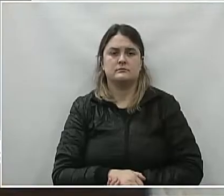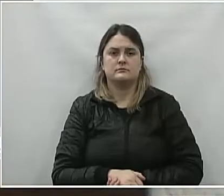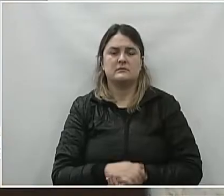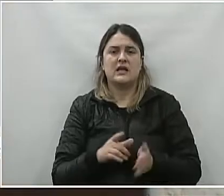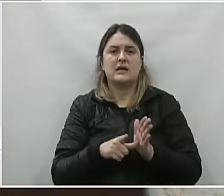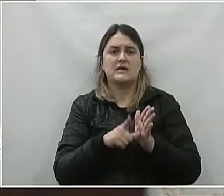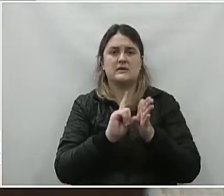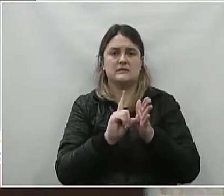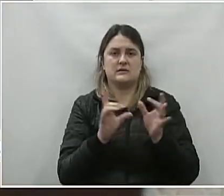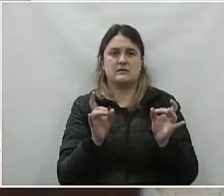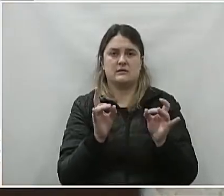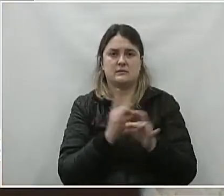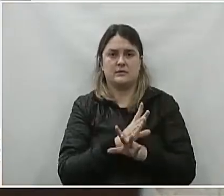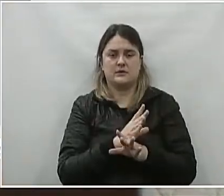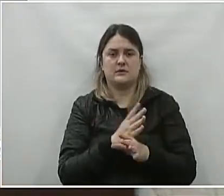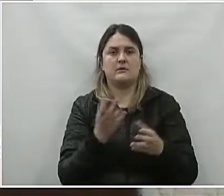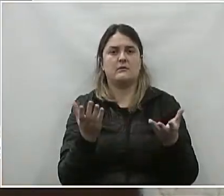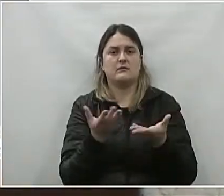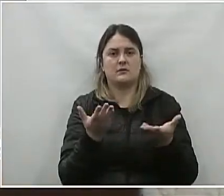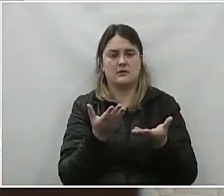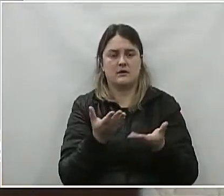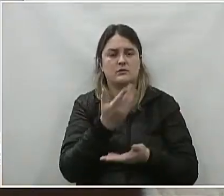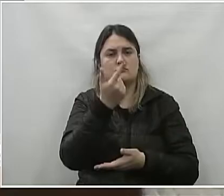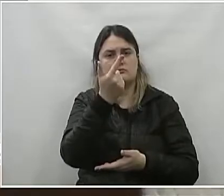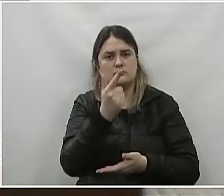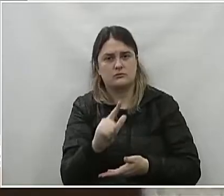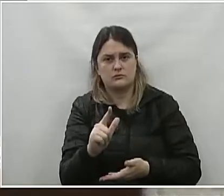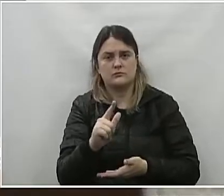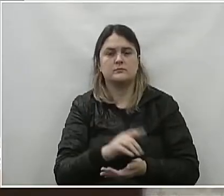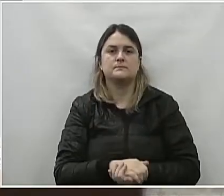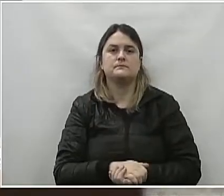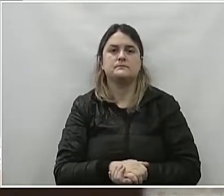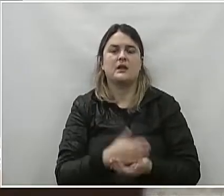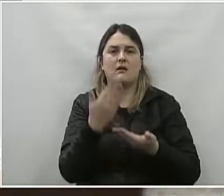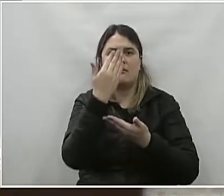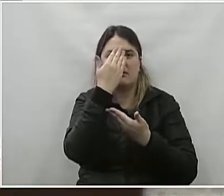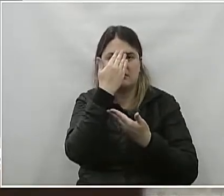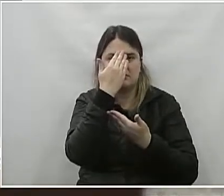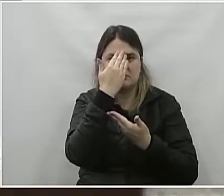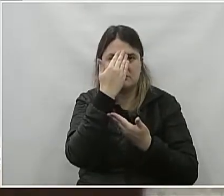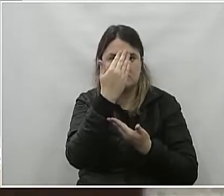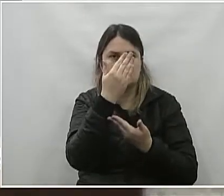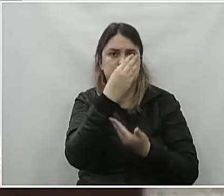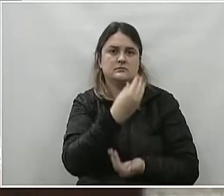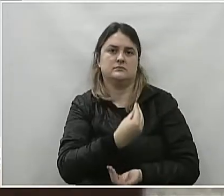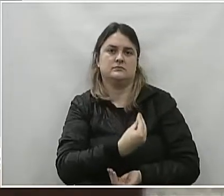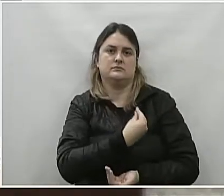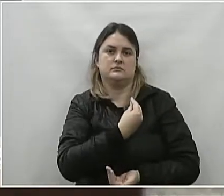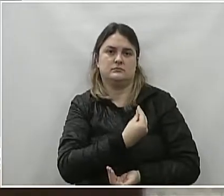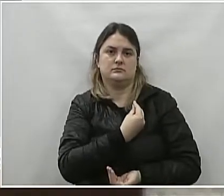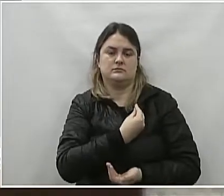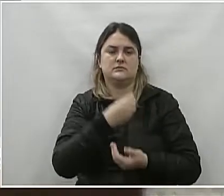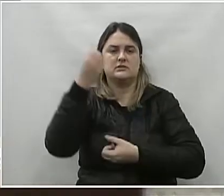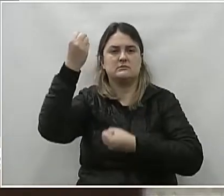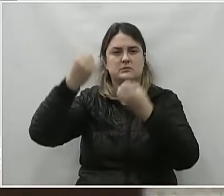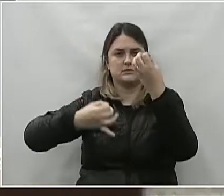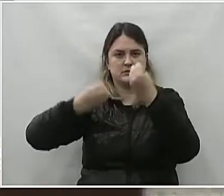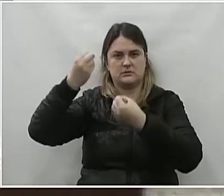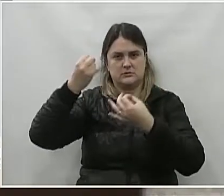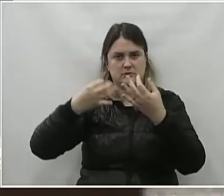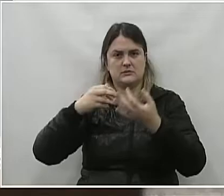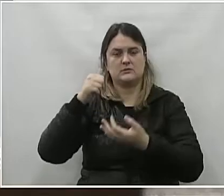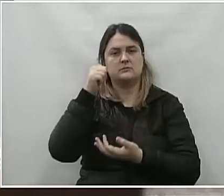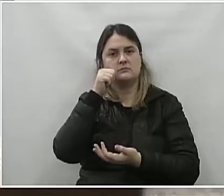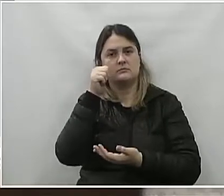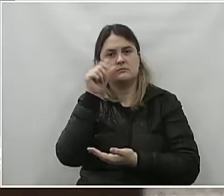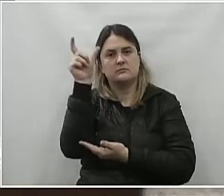Então, antes de finalizar, gostaria mais uma vez de agradecer a presença e a explanação da